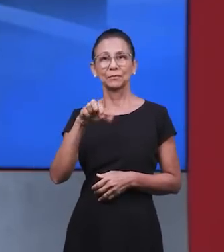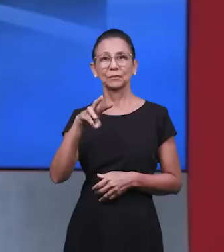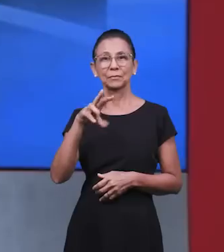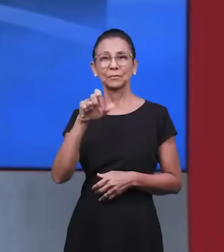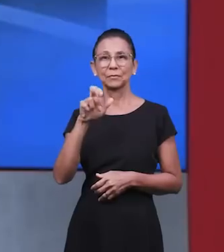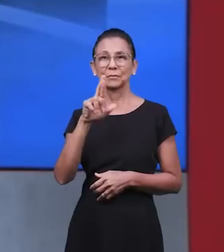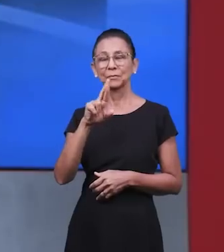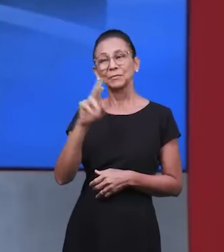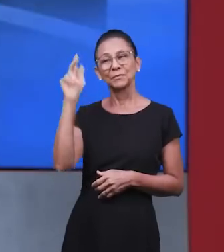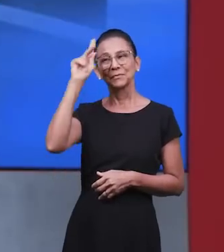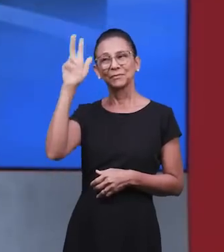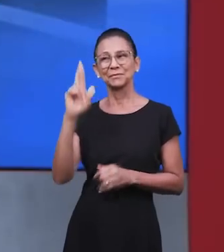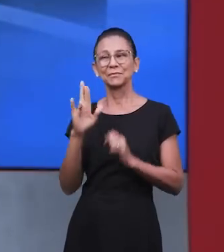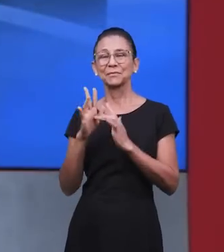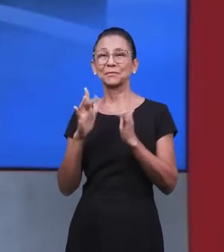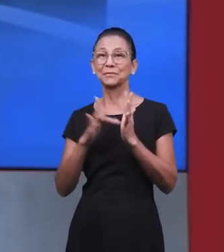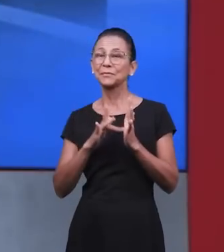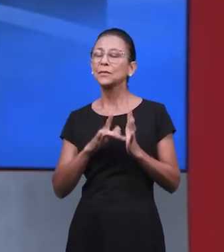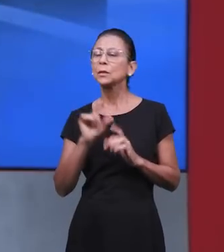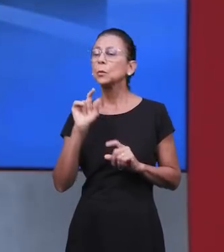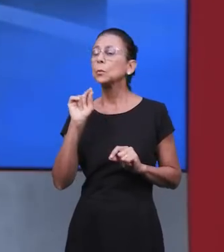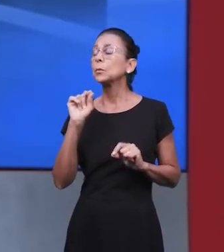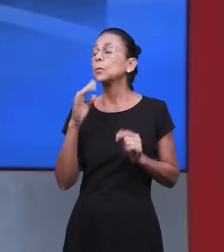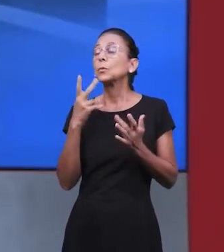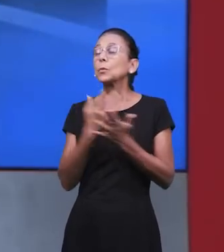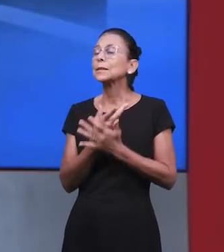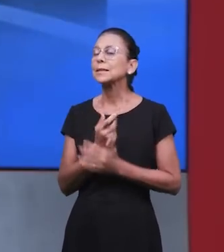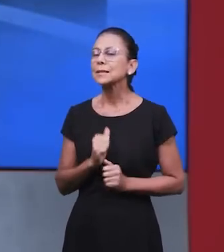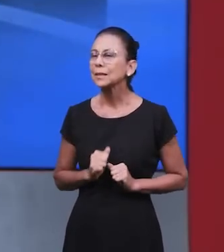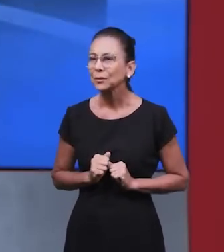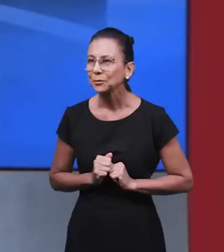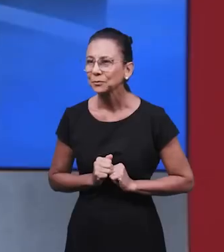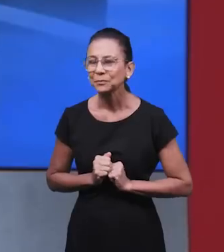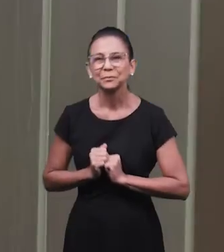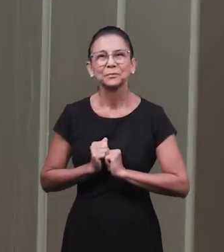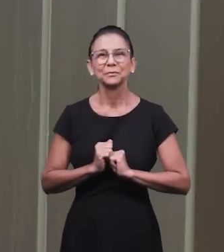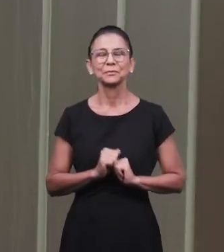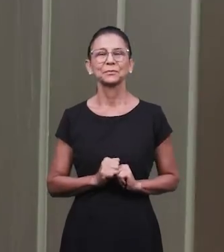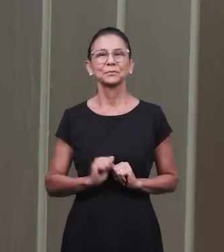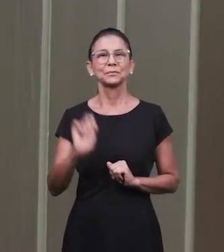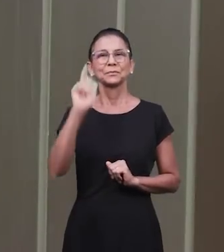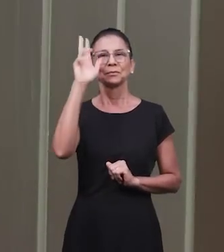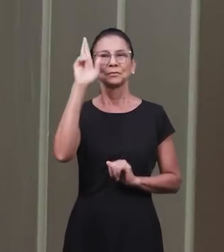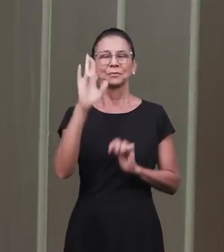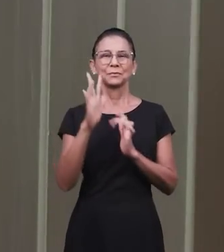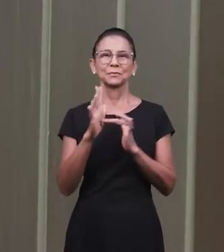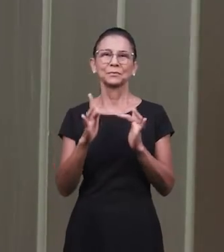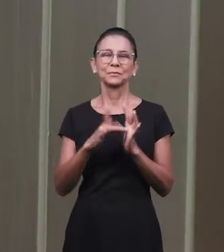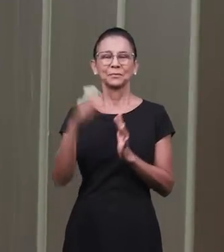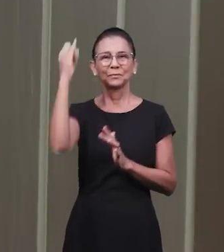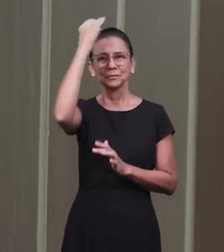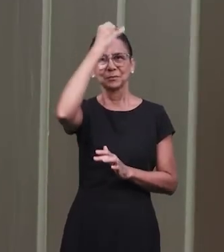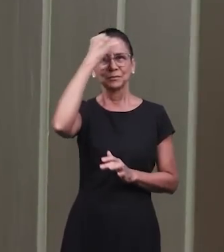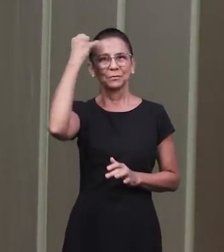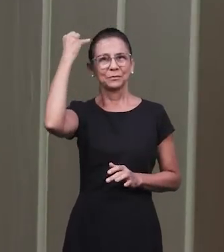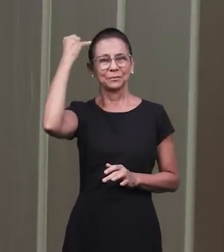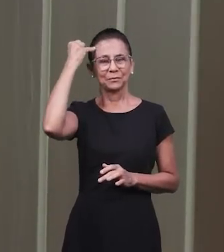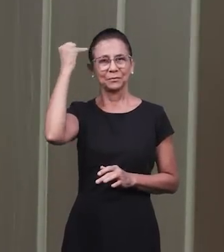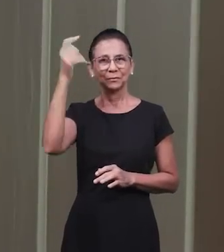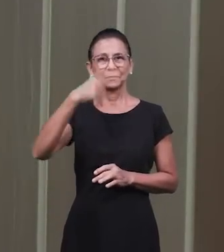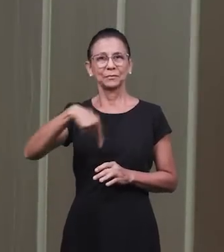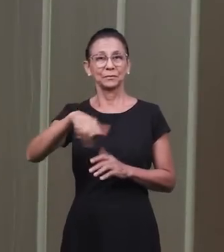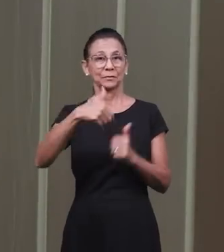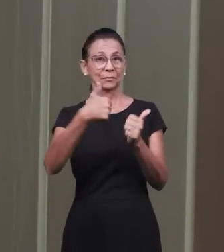Pastor Elimar, Pai do Senhor Jesus, o que está acontecendo aí na região? Conta pra gente. A paz do Senhor Jesus, Jorge Pessoa,